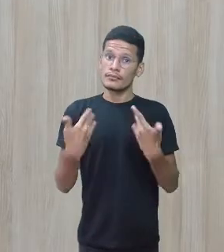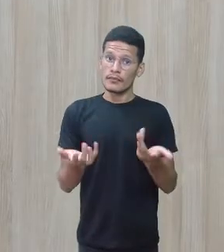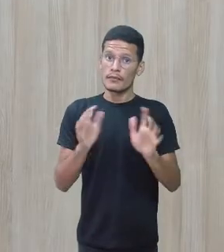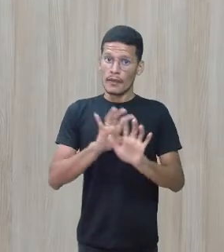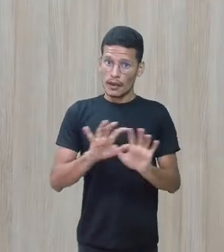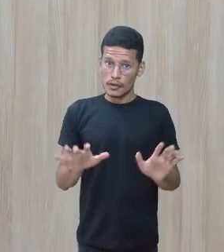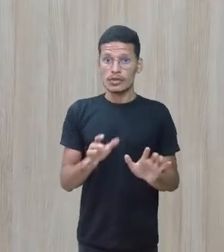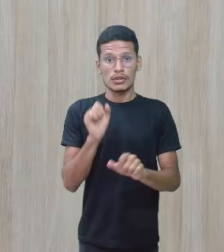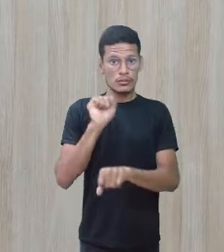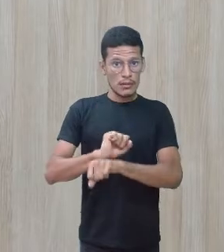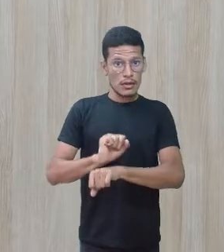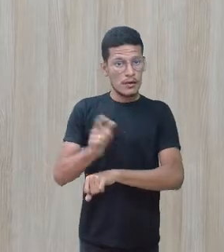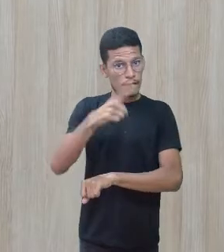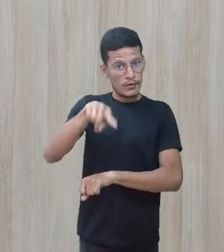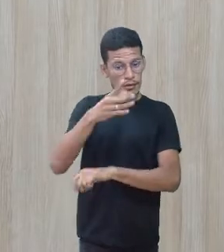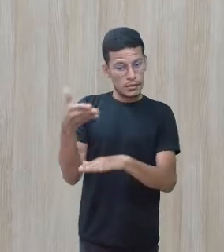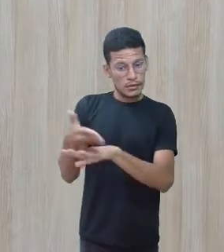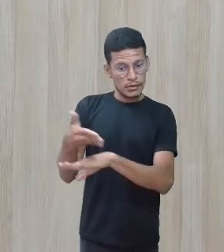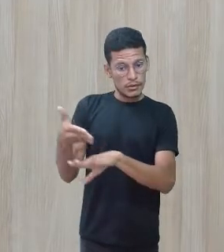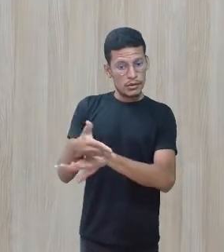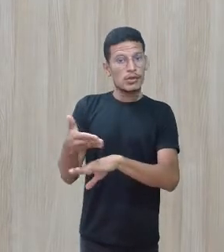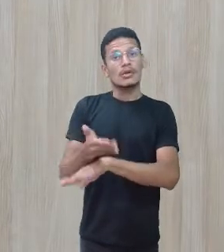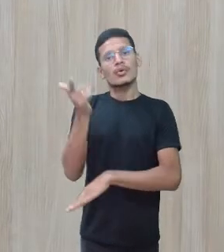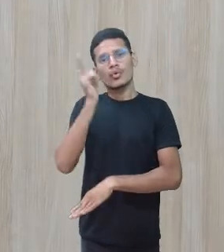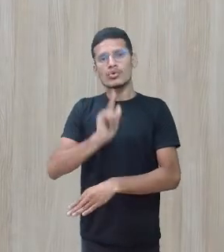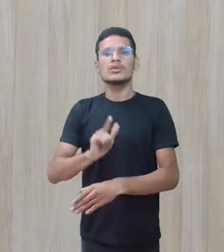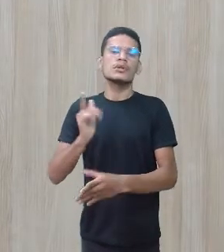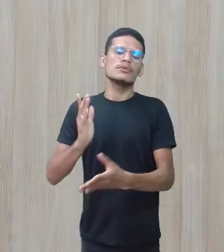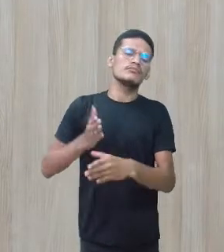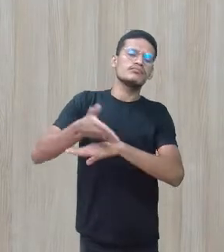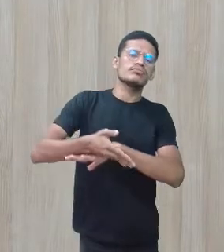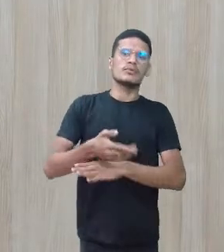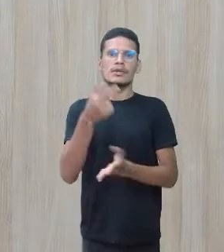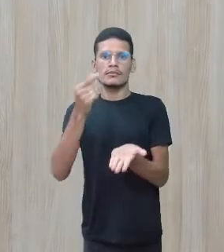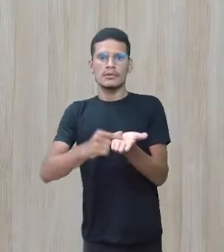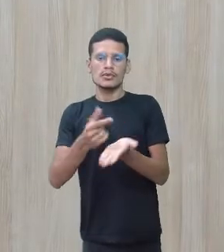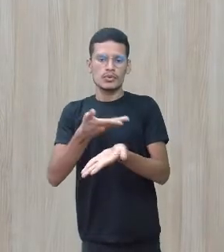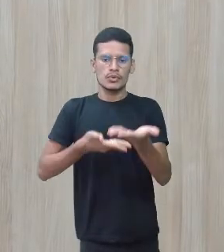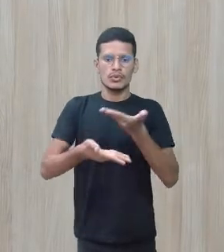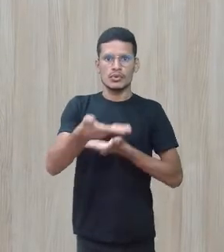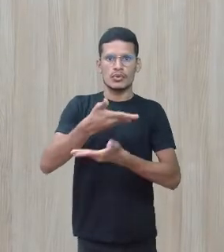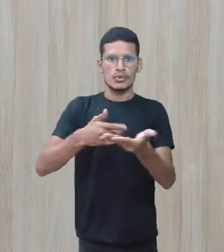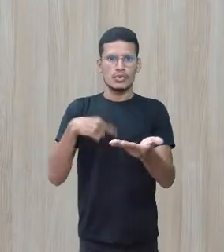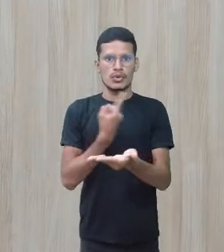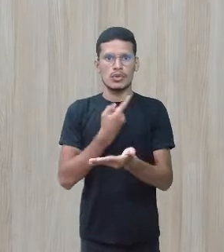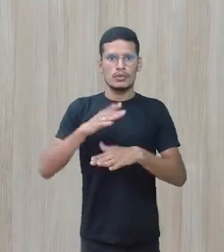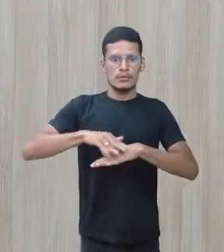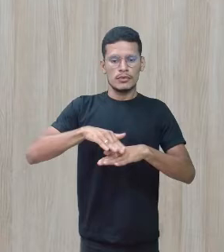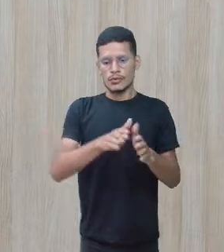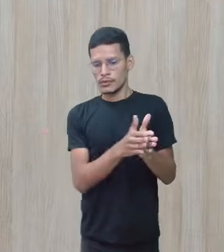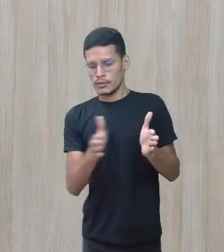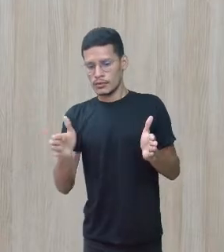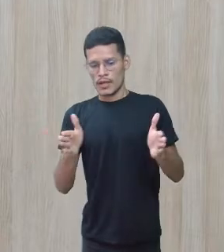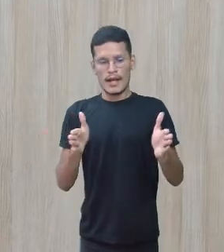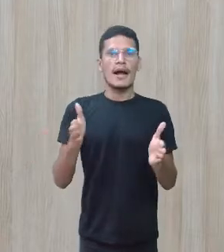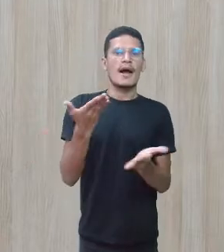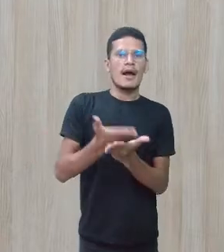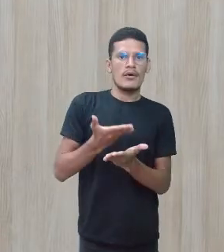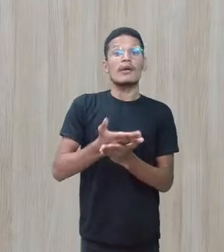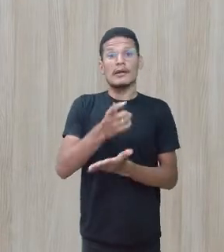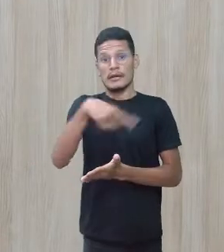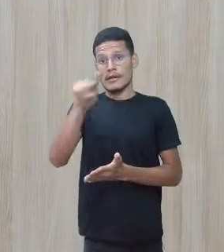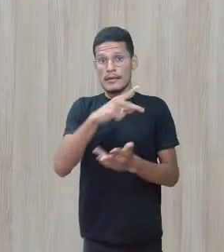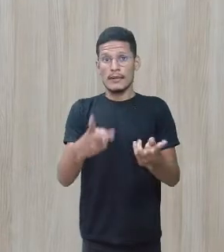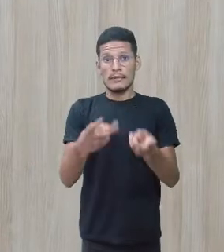gente espera vocês, espera que vocês aí consigam acessar o aplicativo e conversar um pouquinho com a gente durante a aula. Vocês já perceberam que a